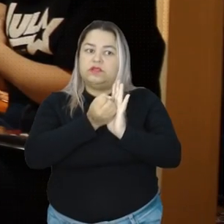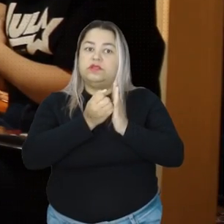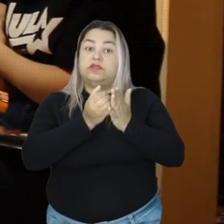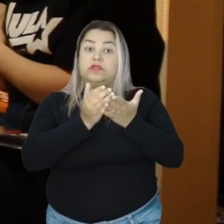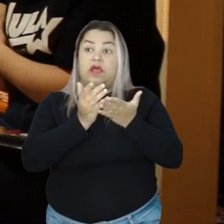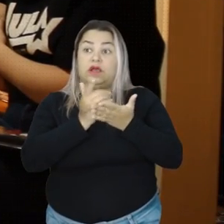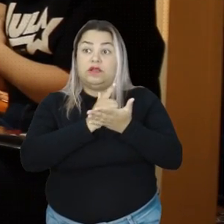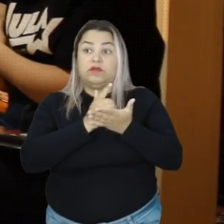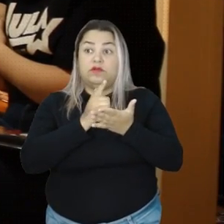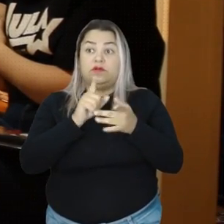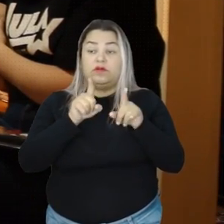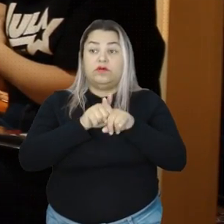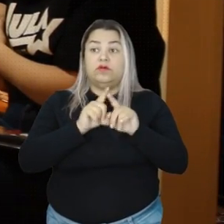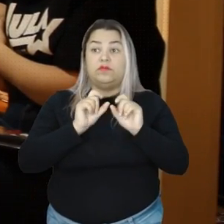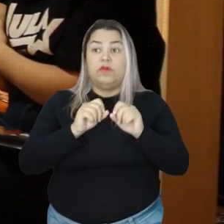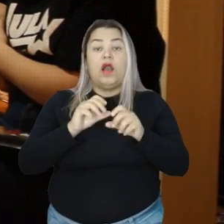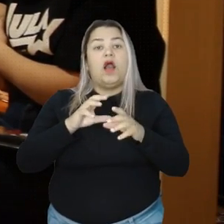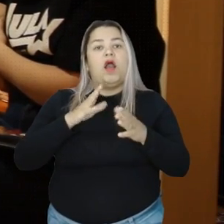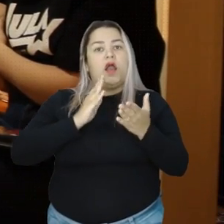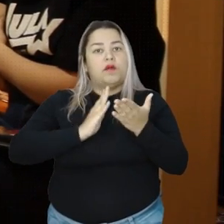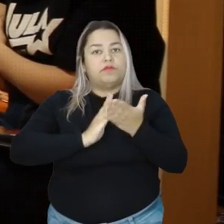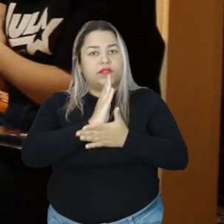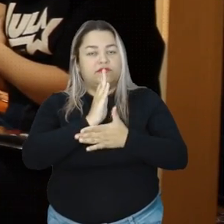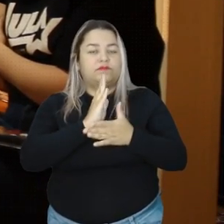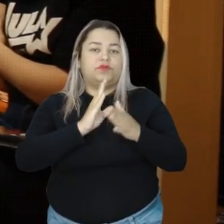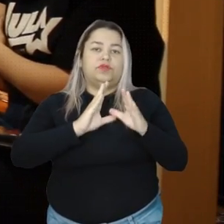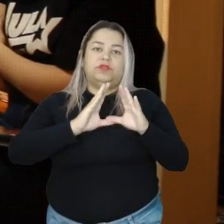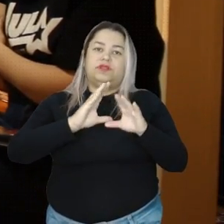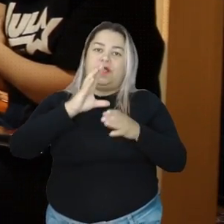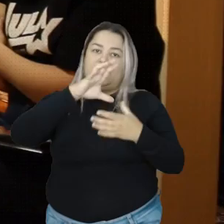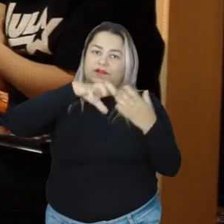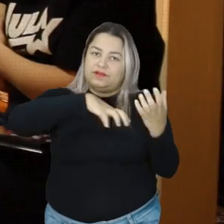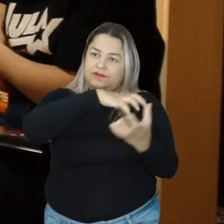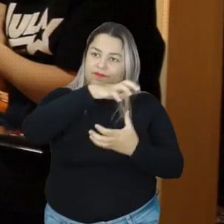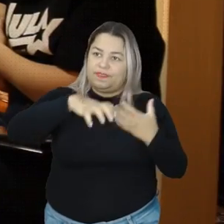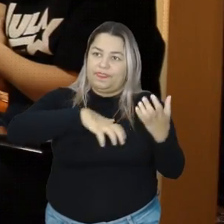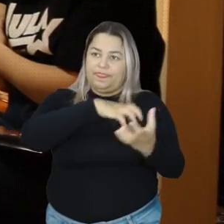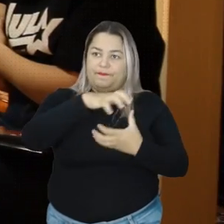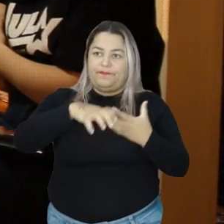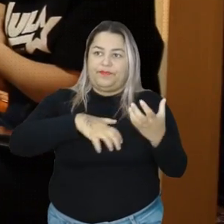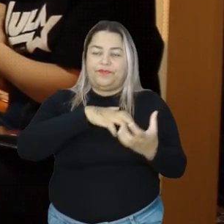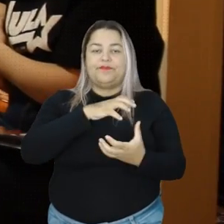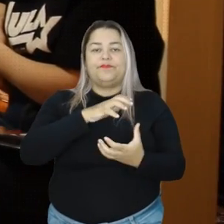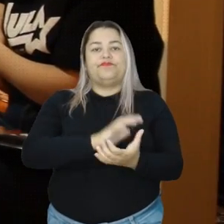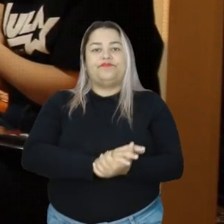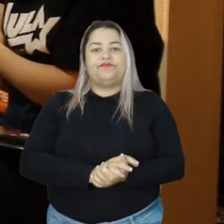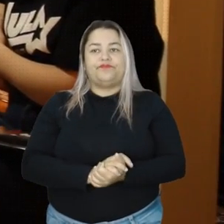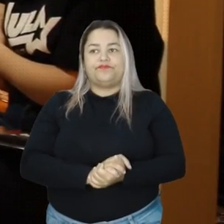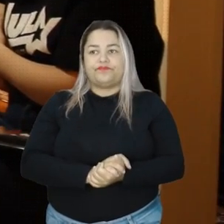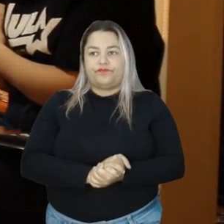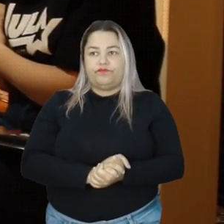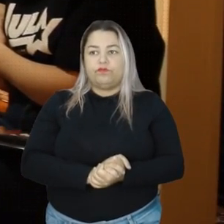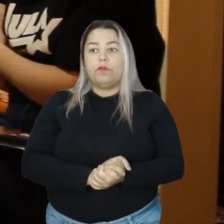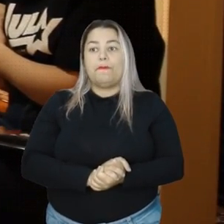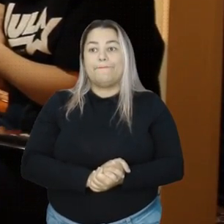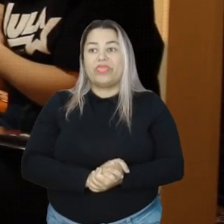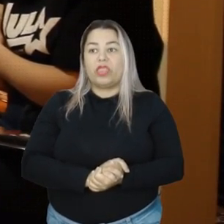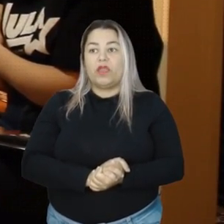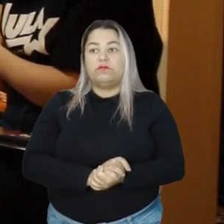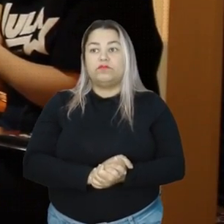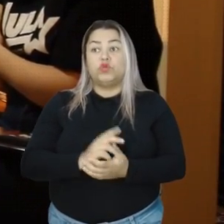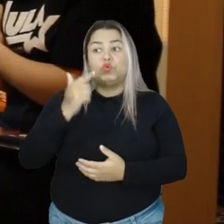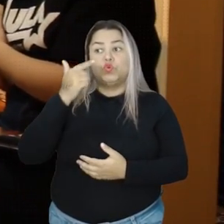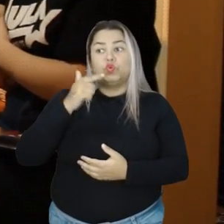profissional, participou da greve tal de 62, deu a data e tudo, né. Como fez em uma carteira de